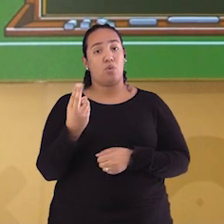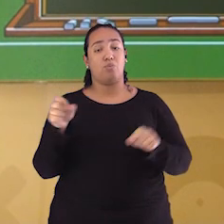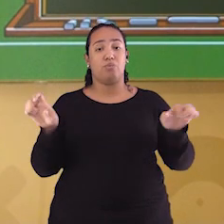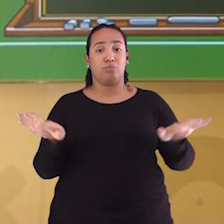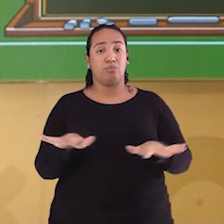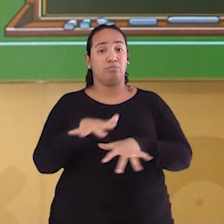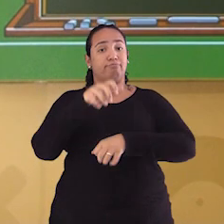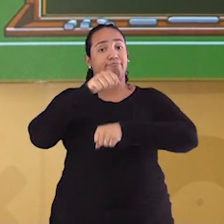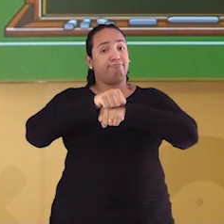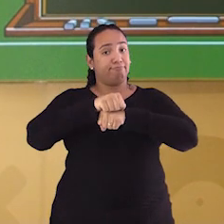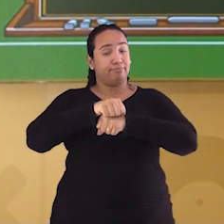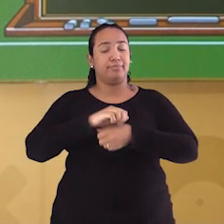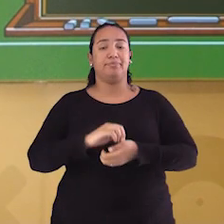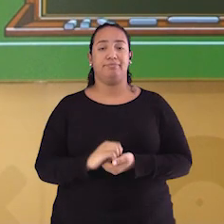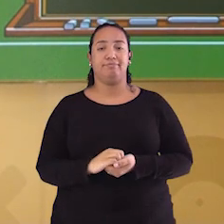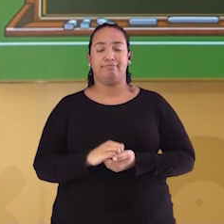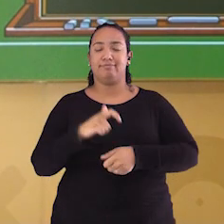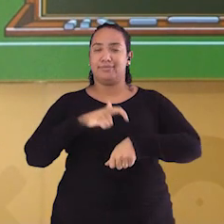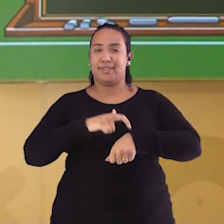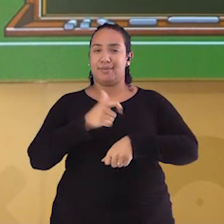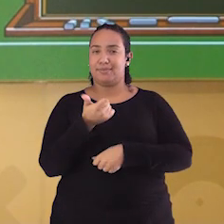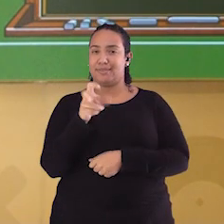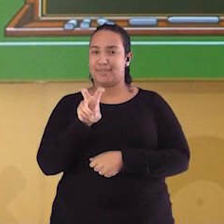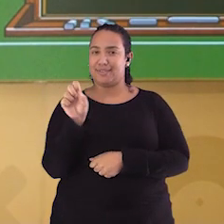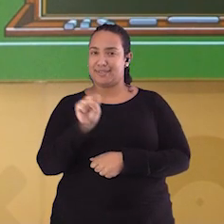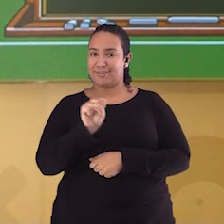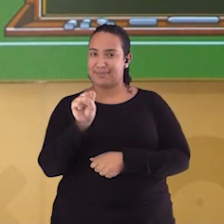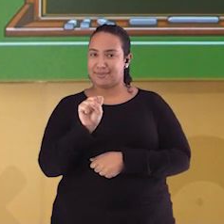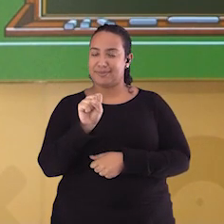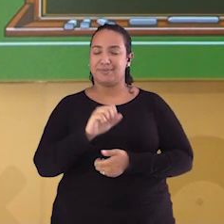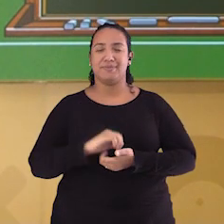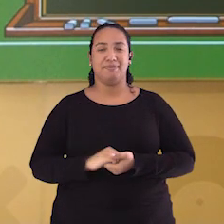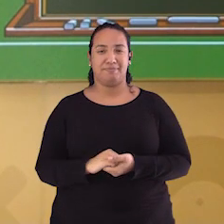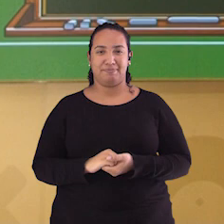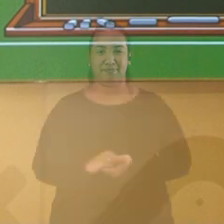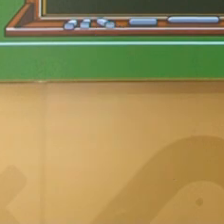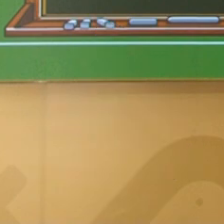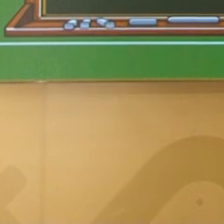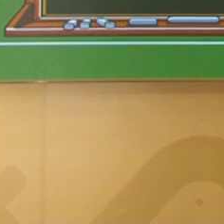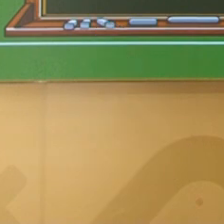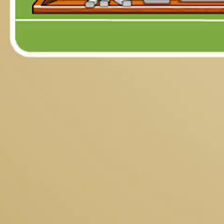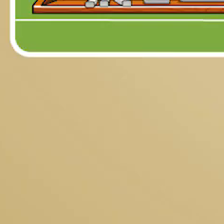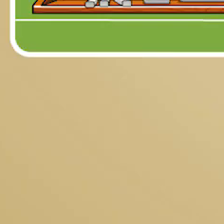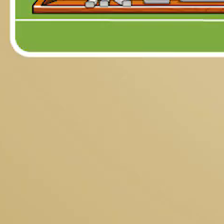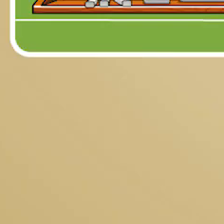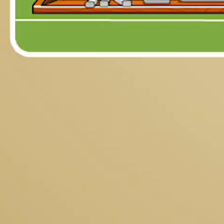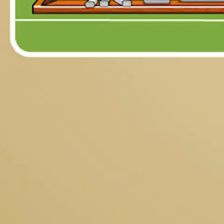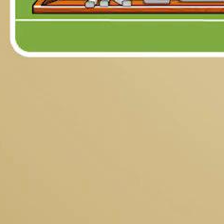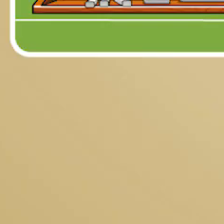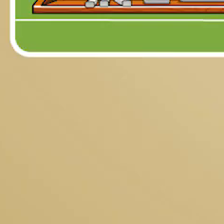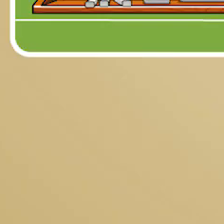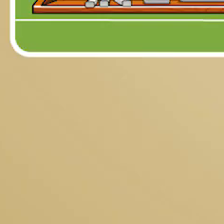letra C, sublimação. Eu vou te dar 15 segundos para você responder.